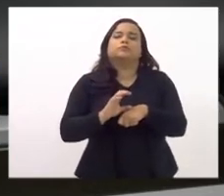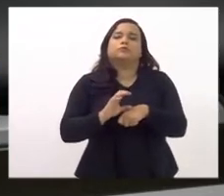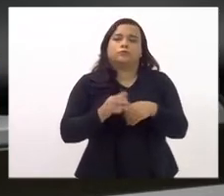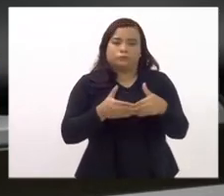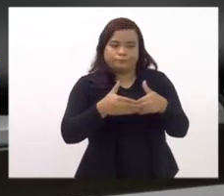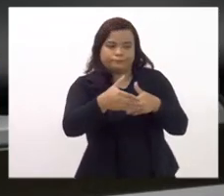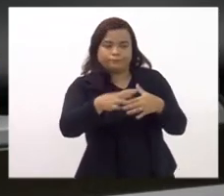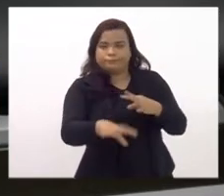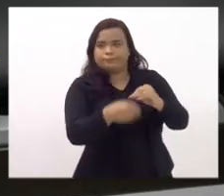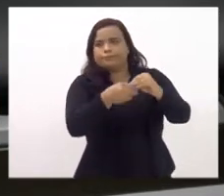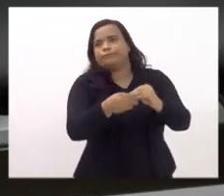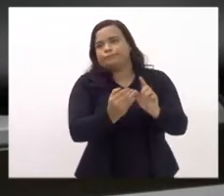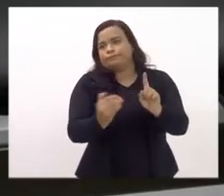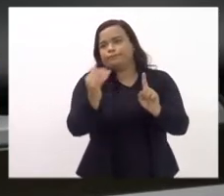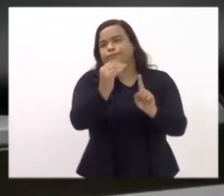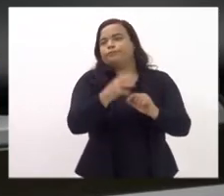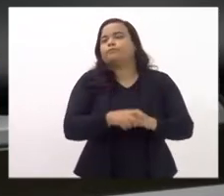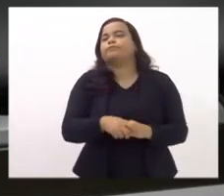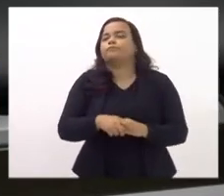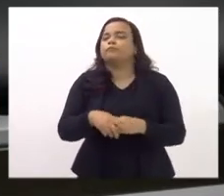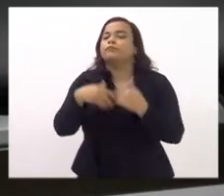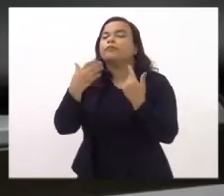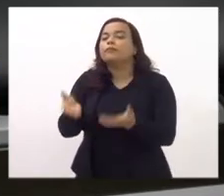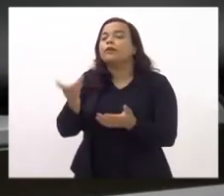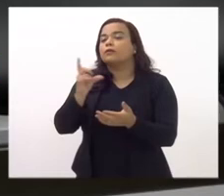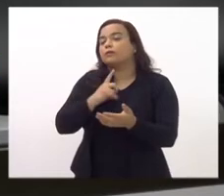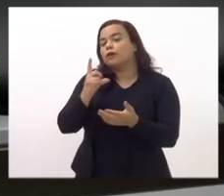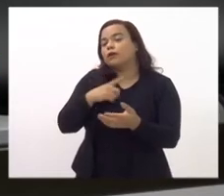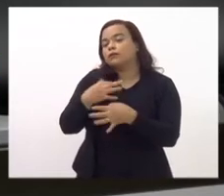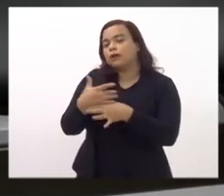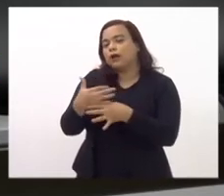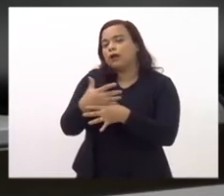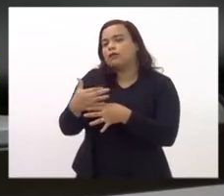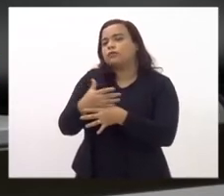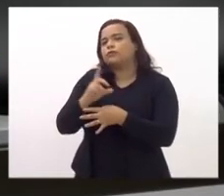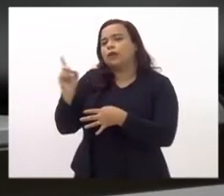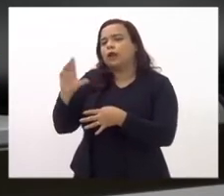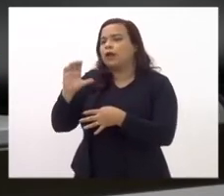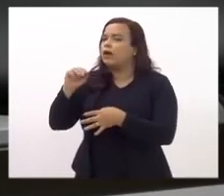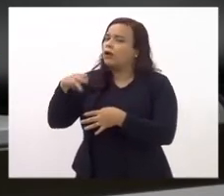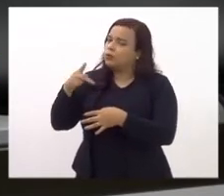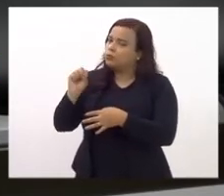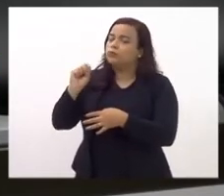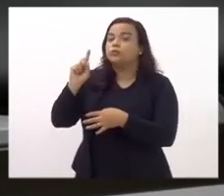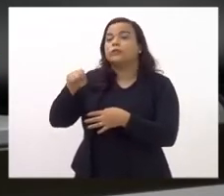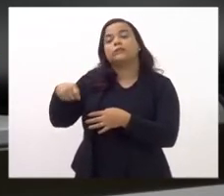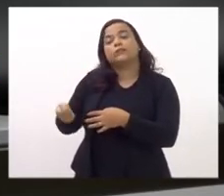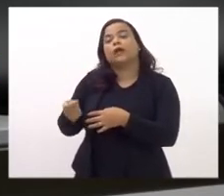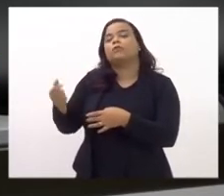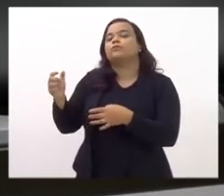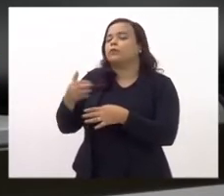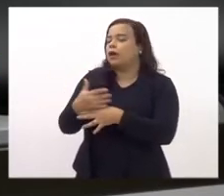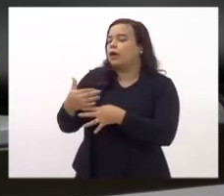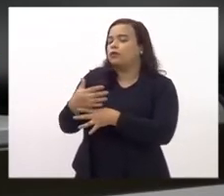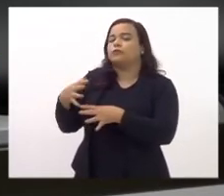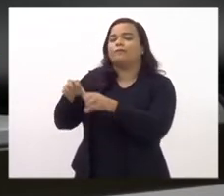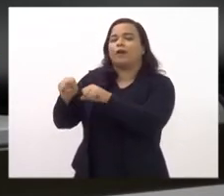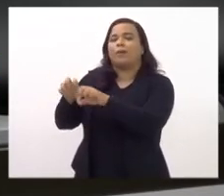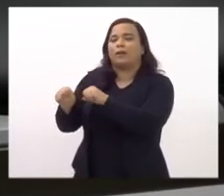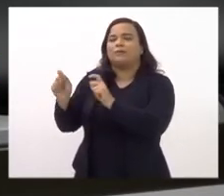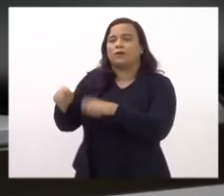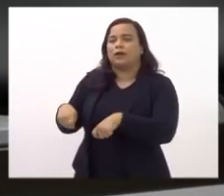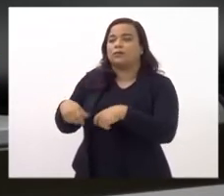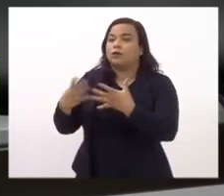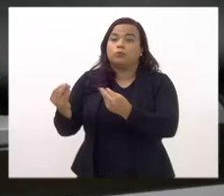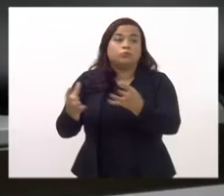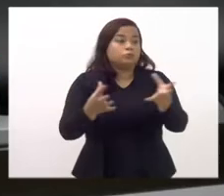como Campos é considerada uma cidade de formação, né, muitas pessoas de outras cidades da região norte, noroeste, fluminense, vão